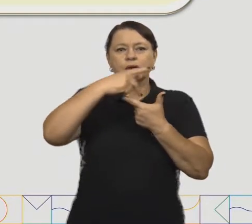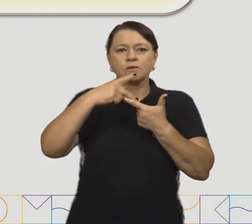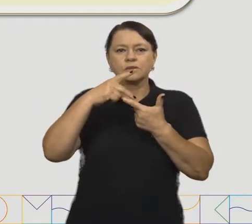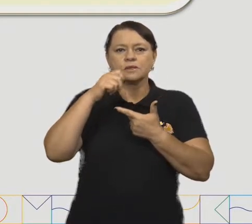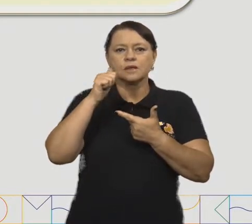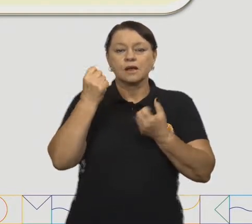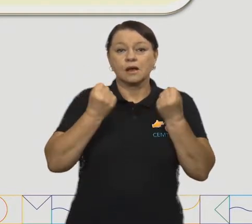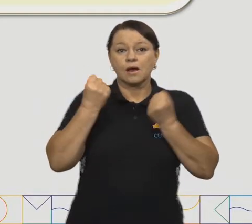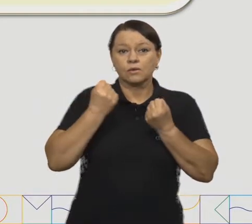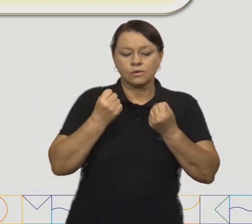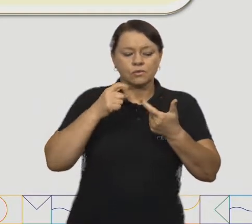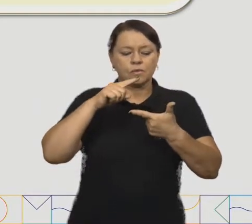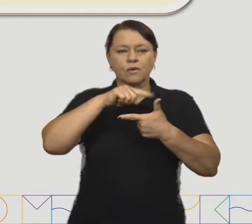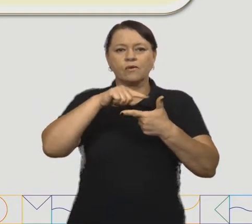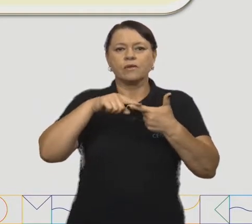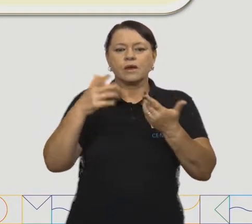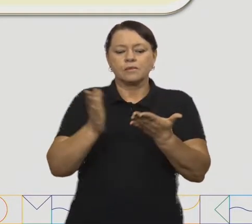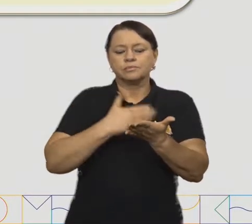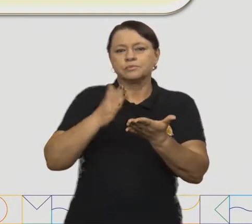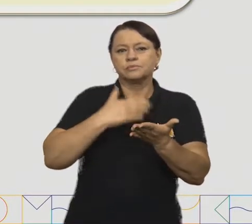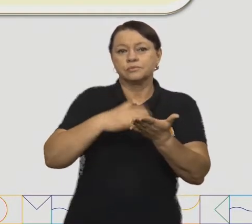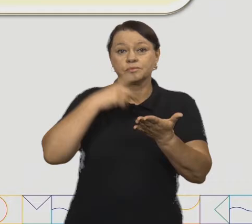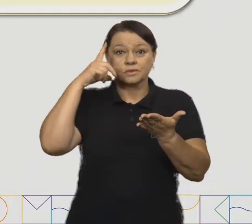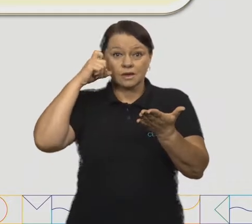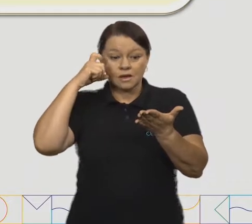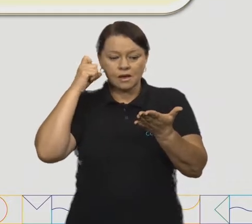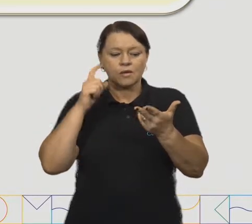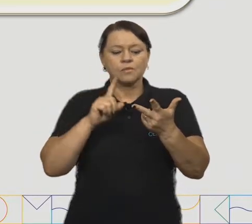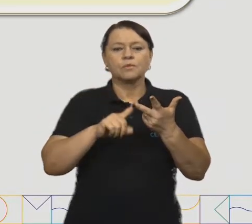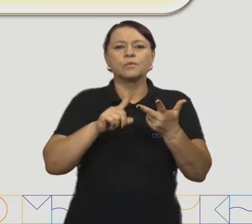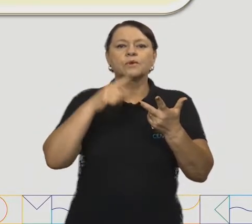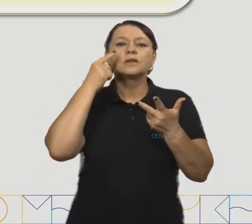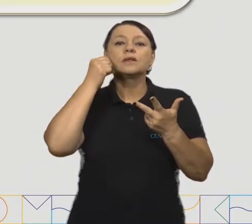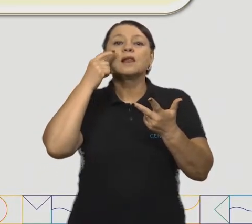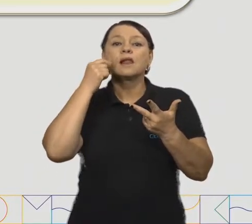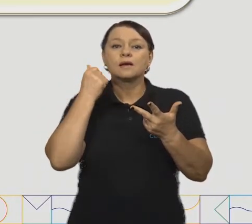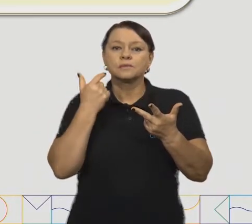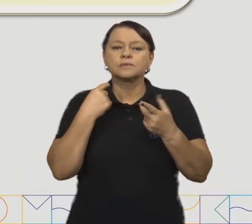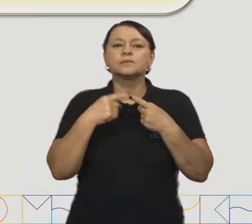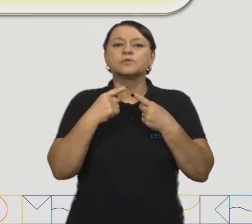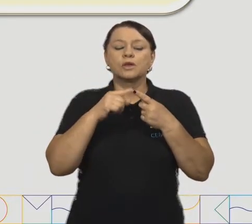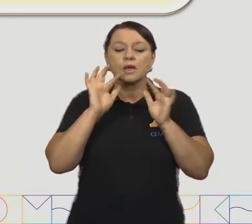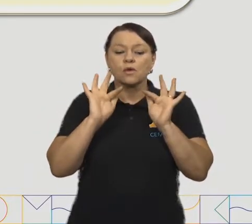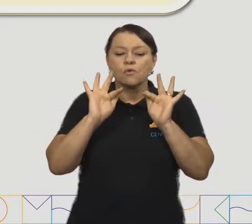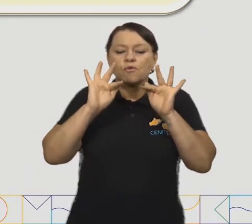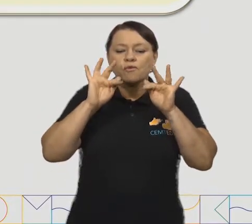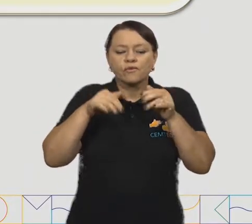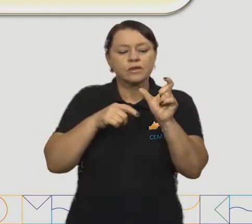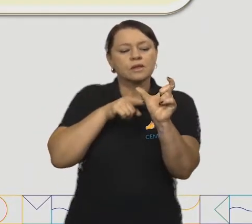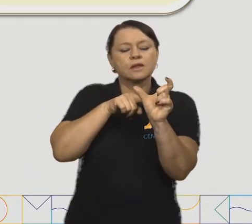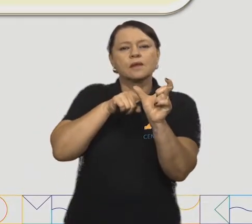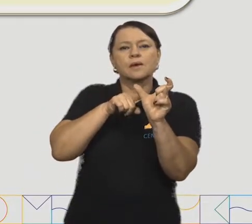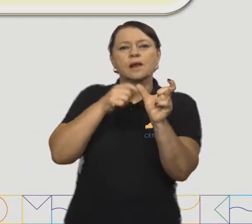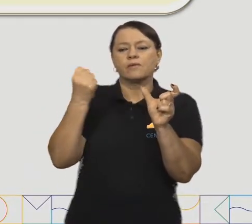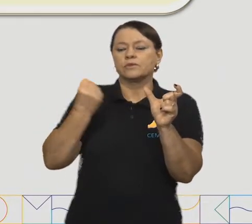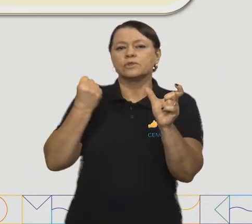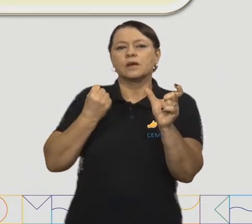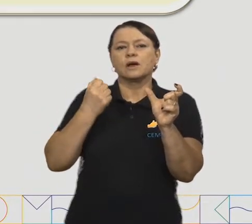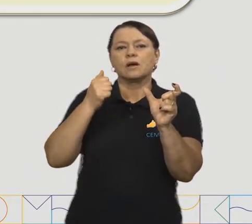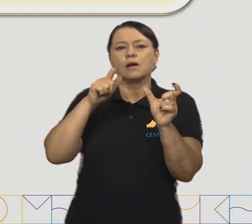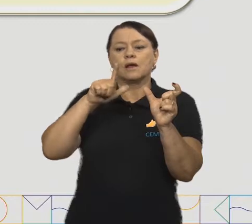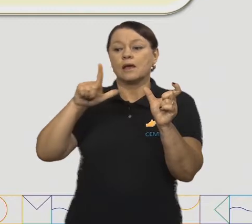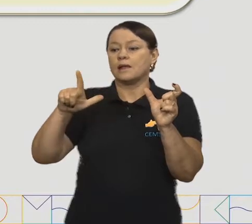ovos, pomada. Da mesma forma que nem todas as palavras oxítonas são acentuadas, as